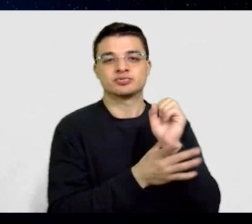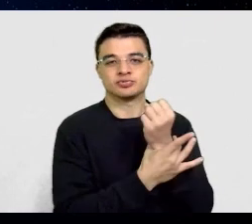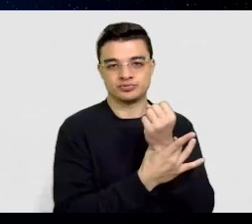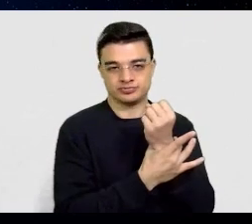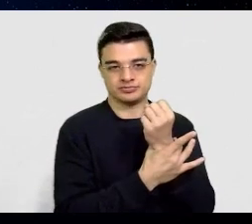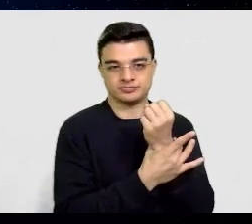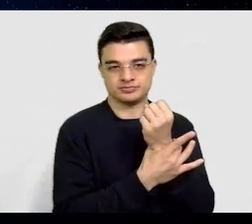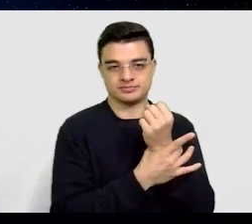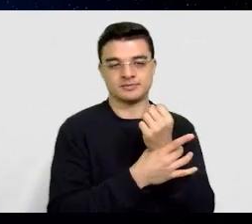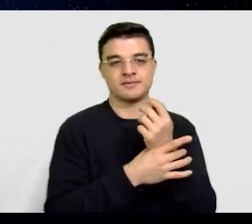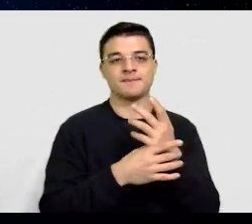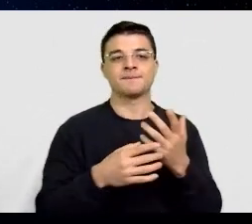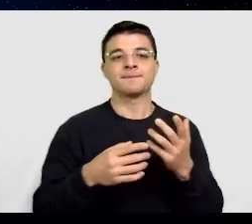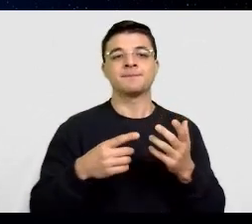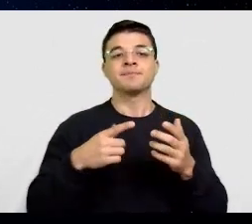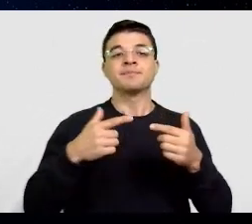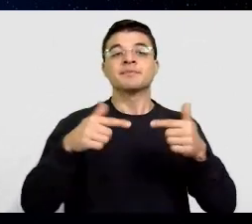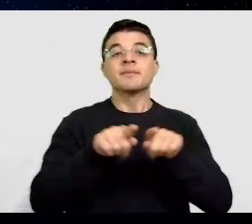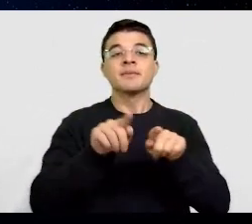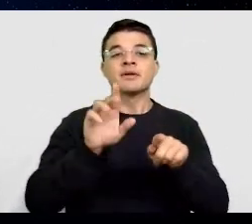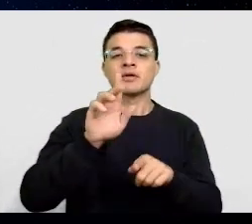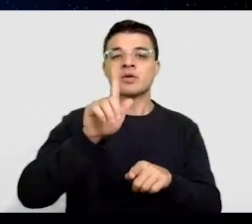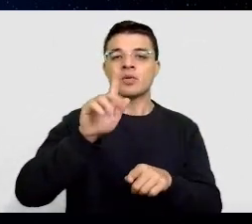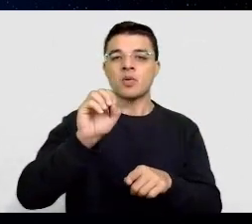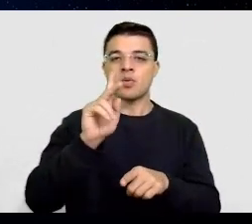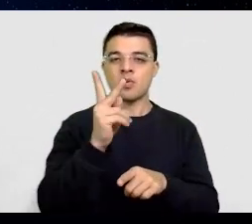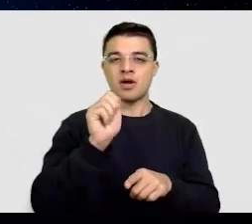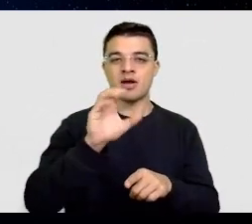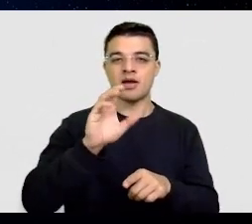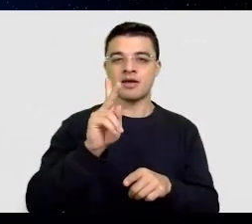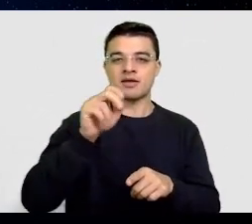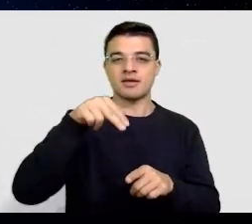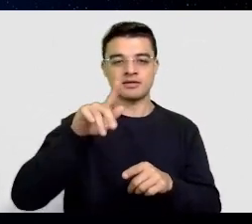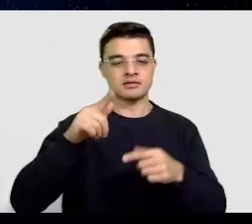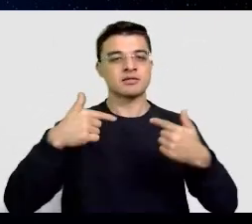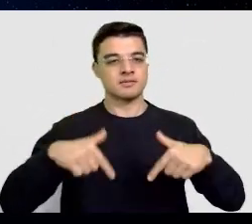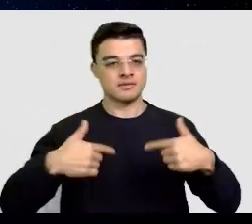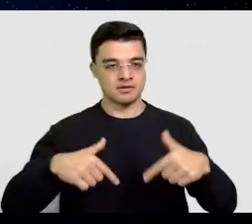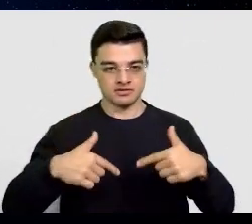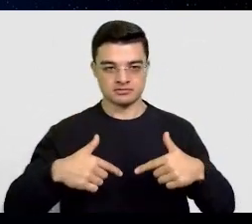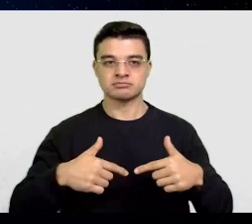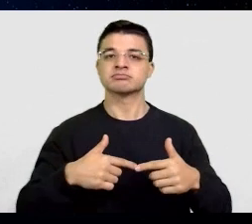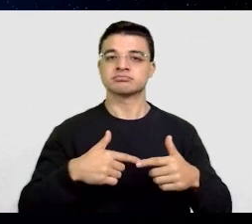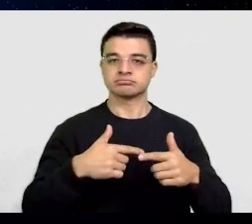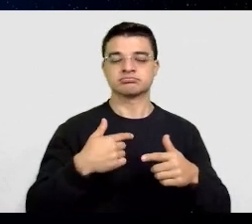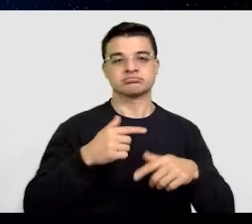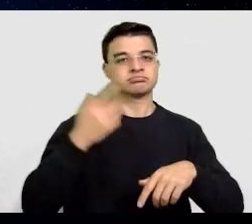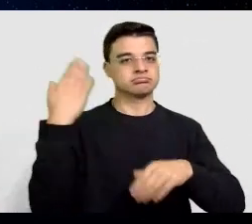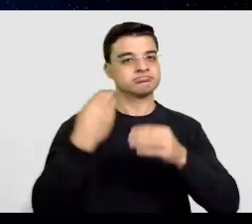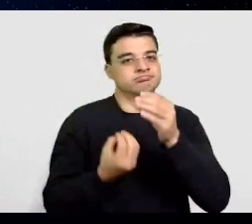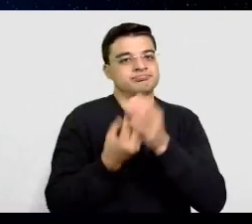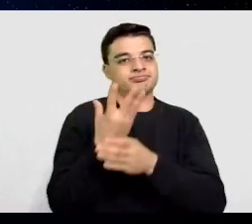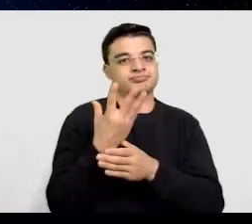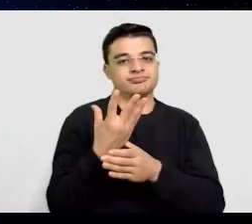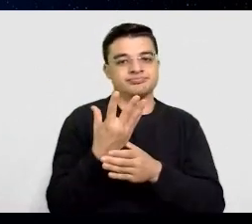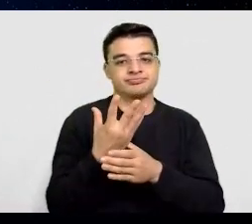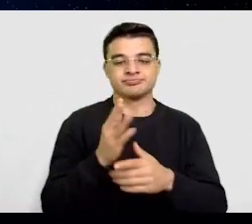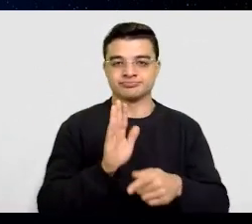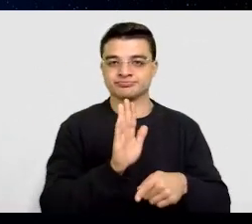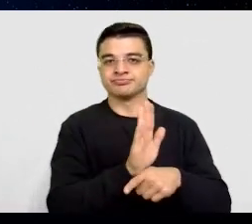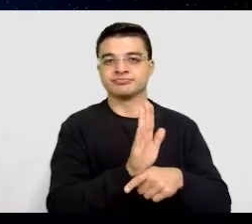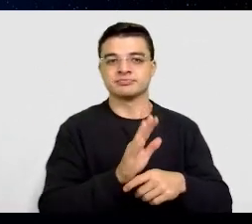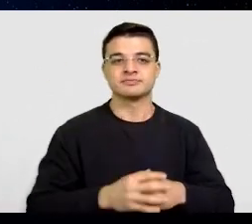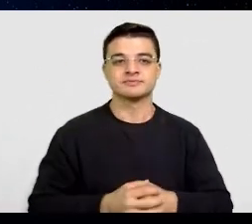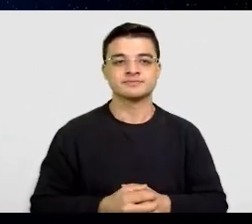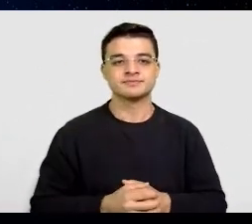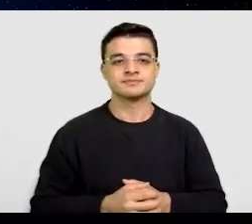também. Nessa minha caminhada na área de segurança da informação, eu me especializei principalmente